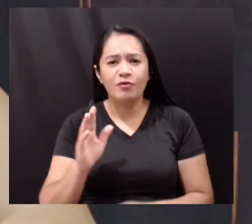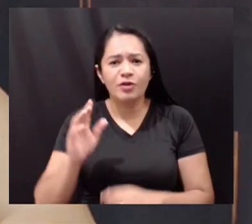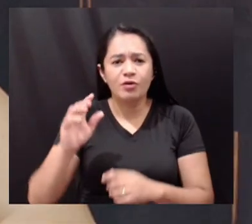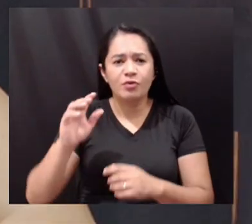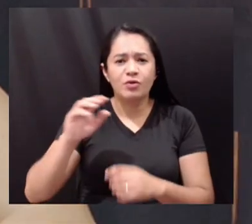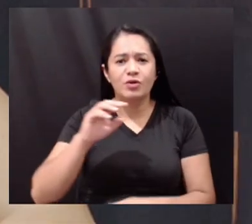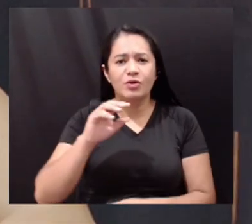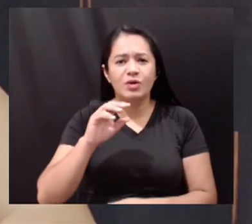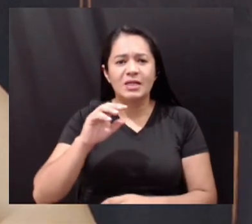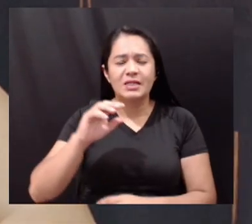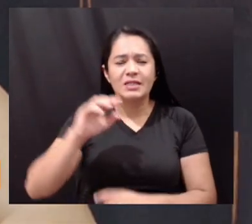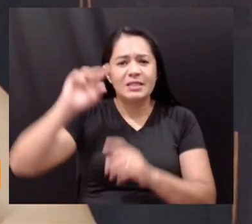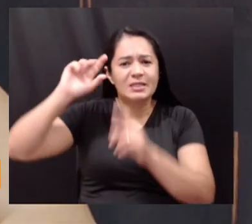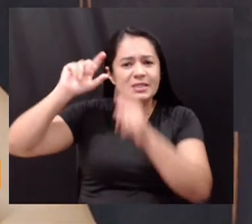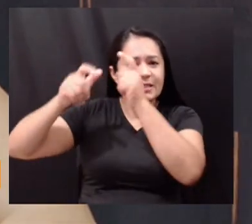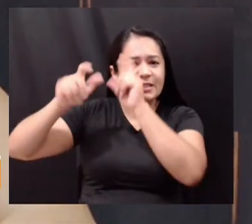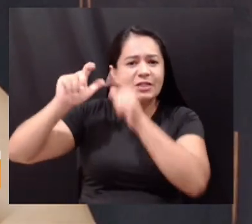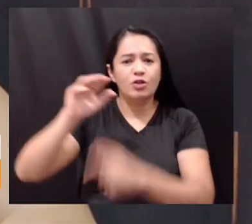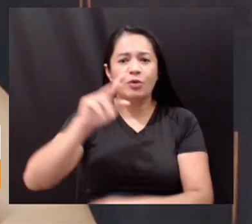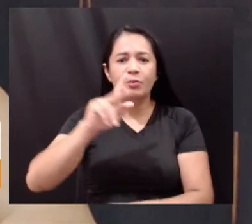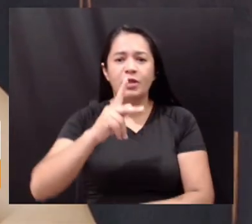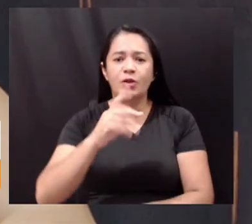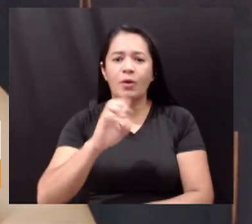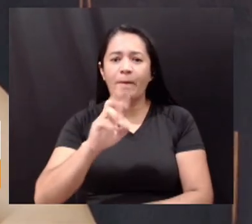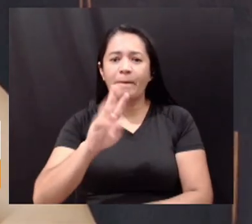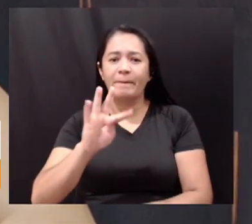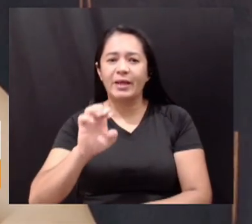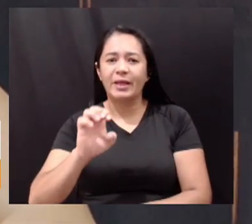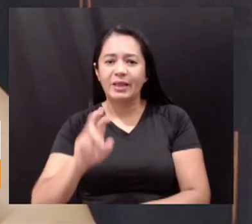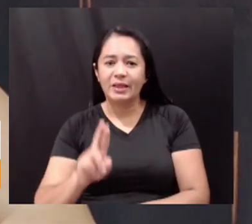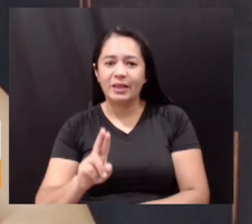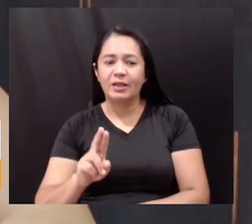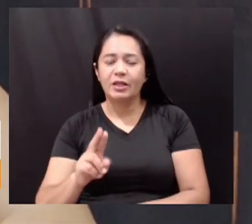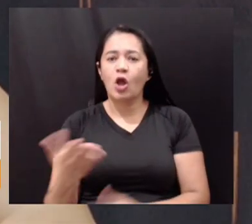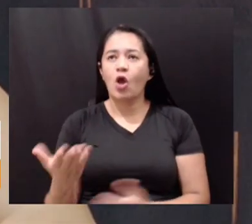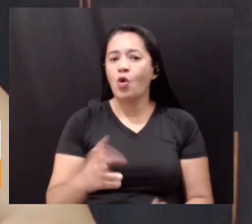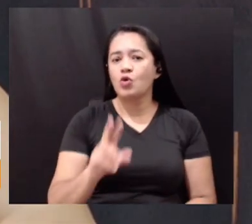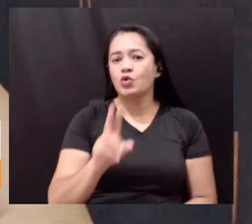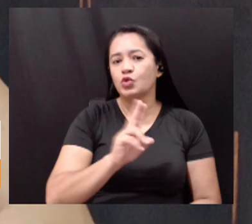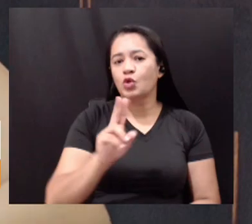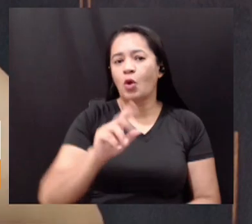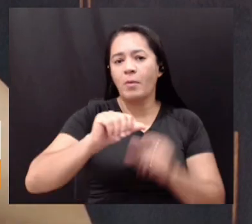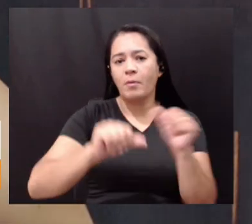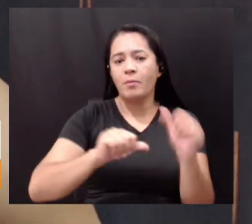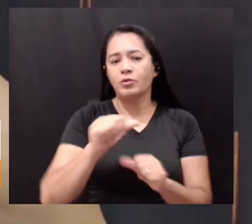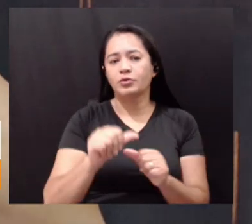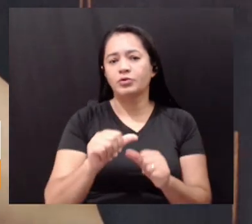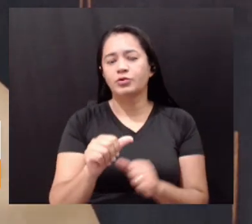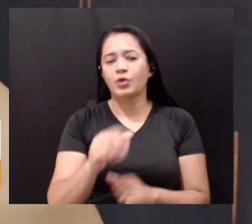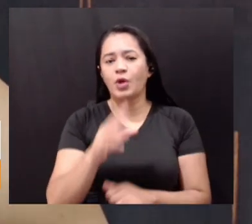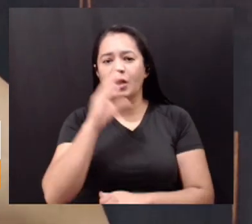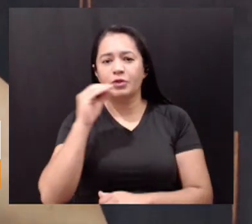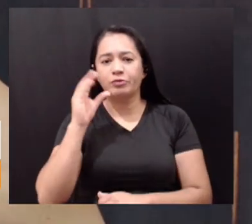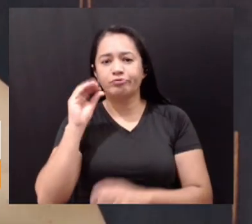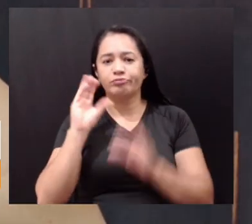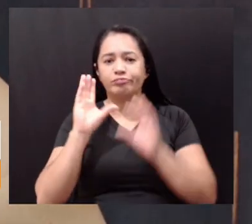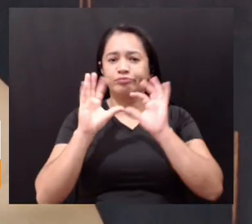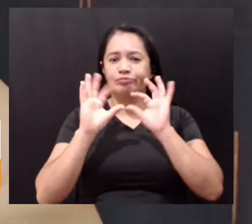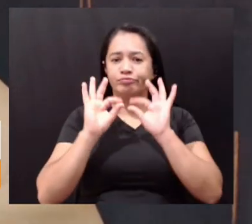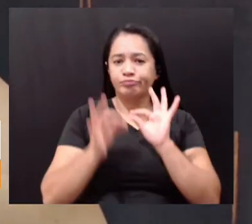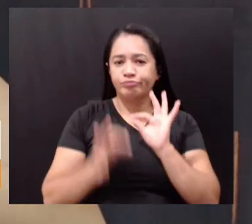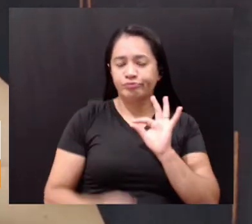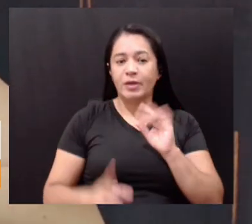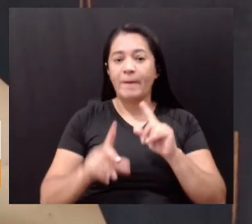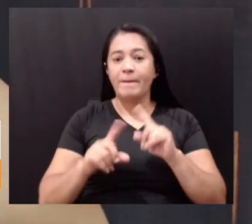hoje a gente chama de adolescência tardia ou adultescência, mas já existia um estudo,